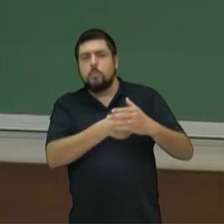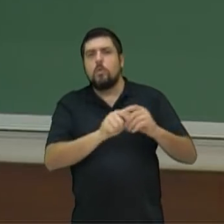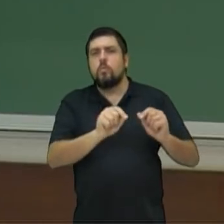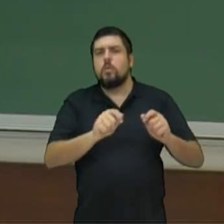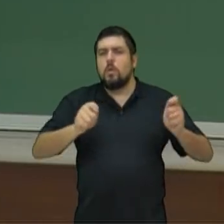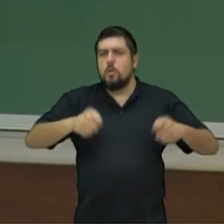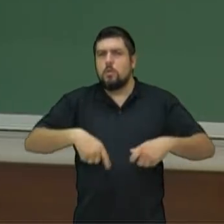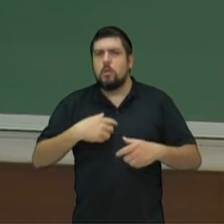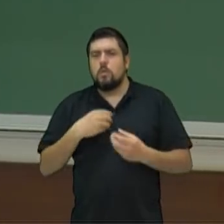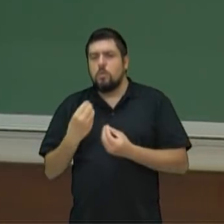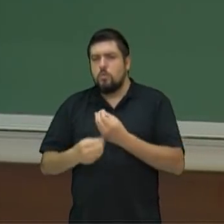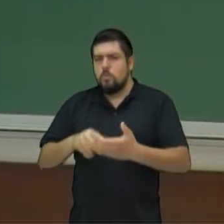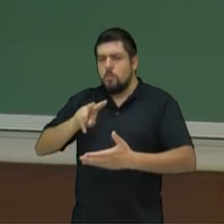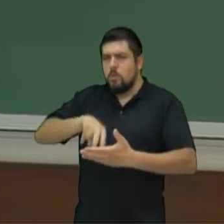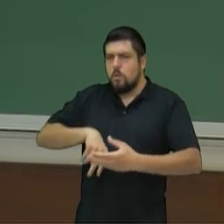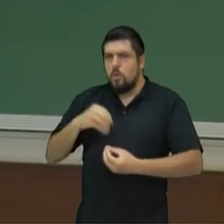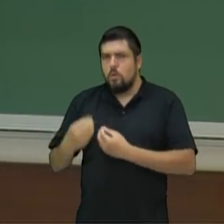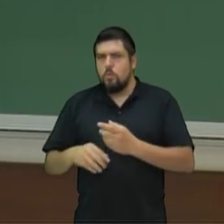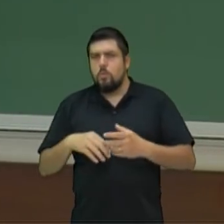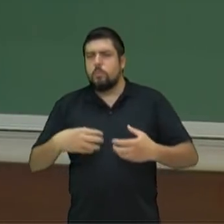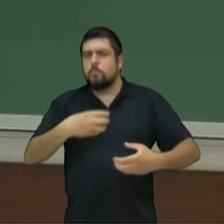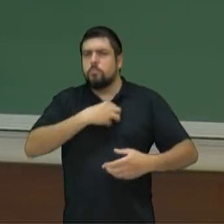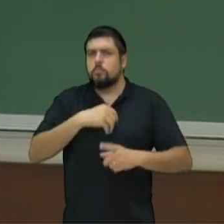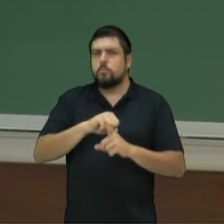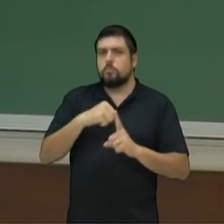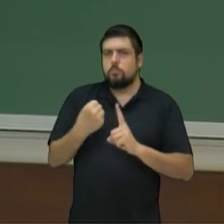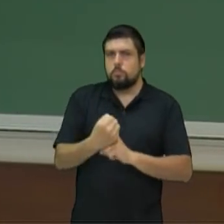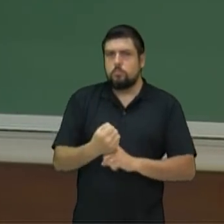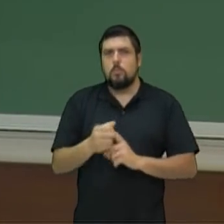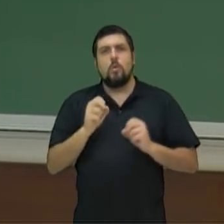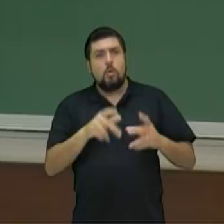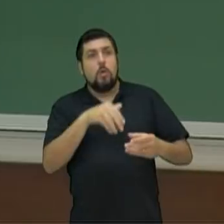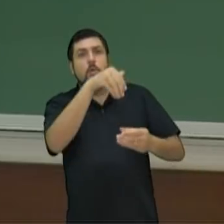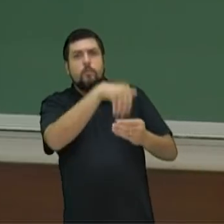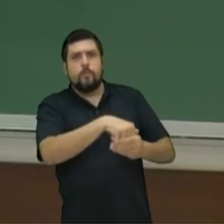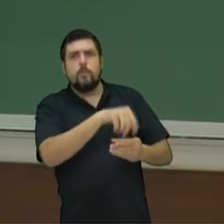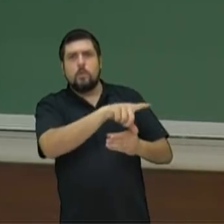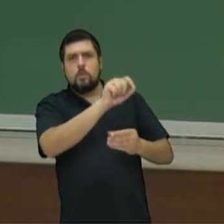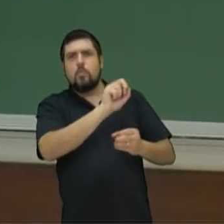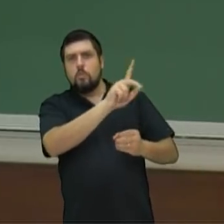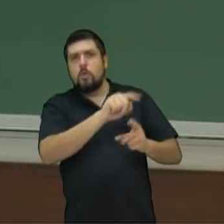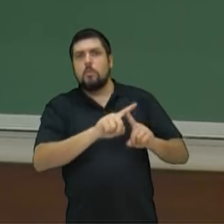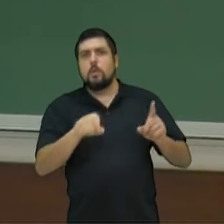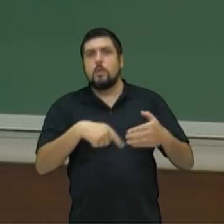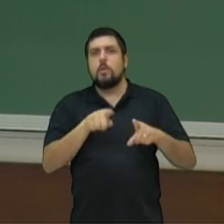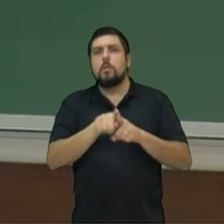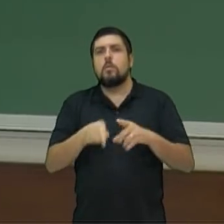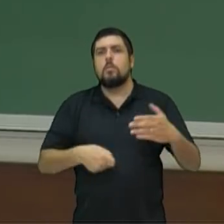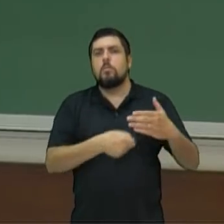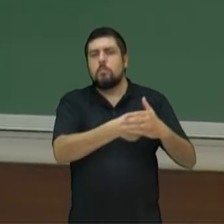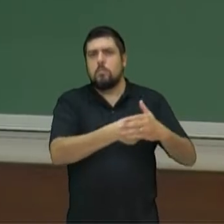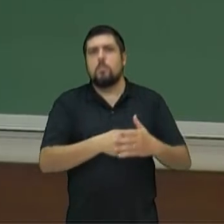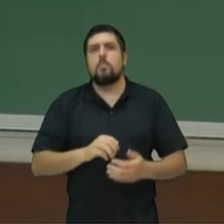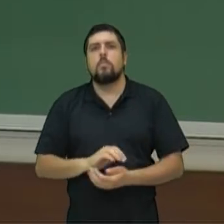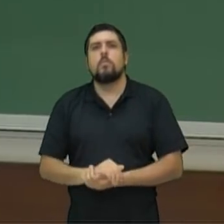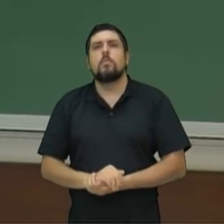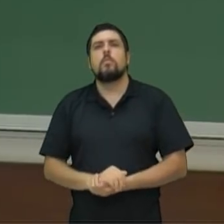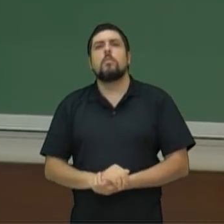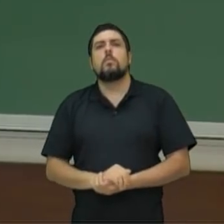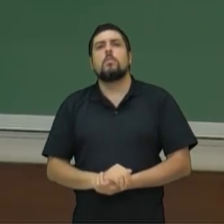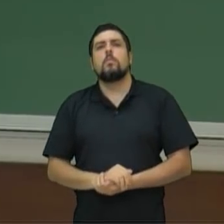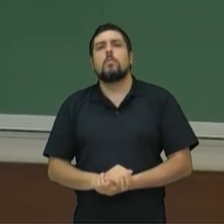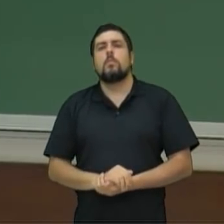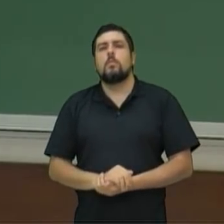é esse aspecto social que nós temos. Nós temos que cobrar, votamos, mas cobramos o que eles fazem também. Ok?